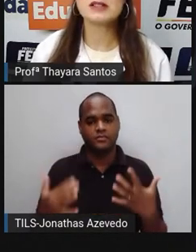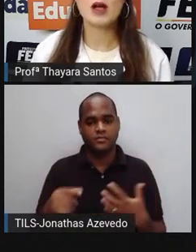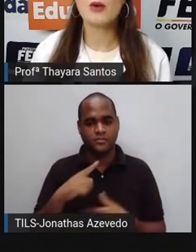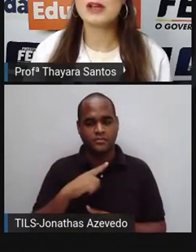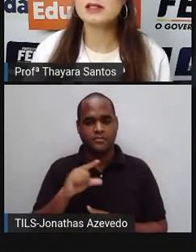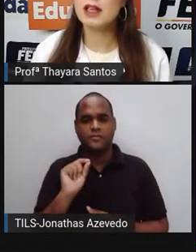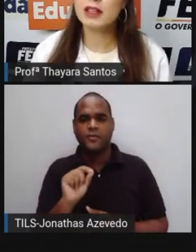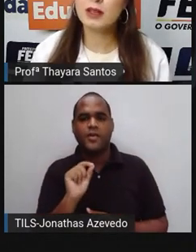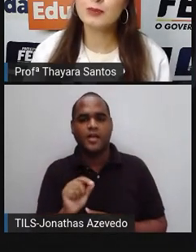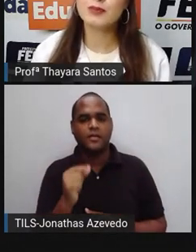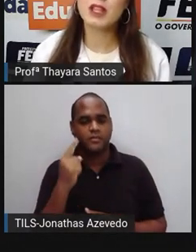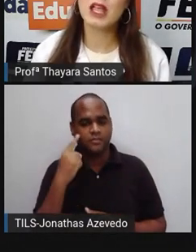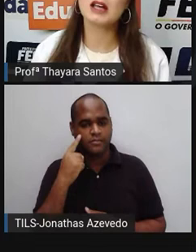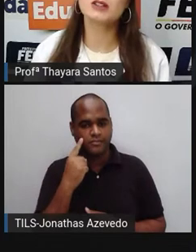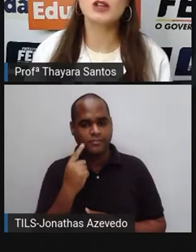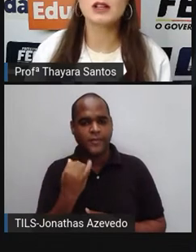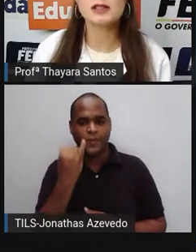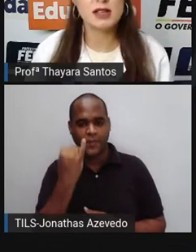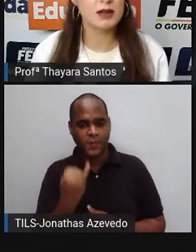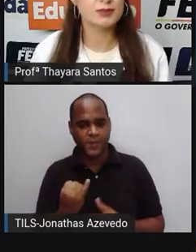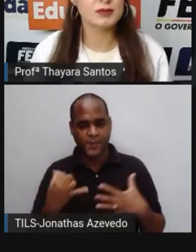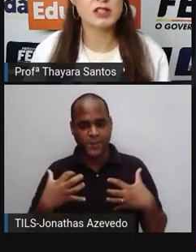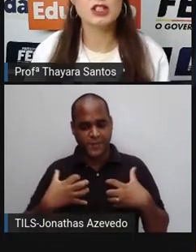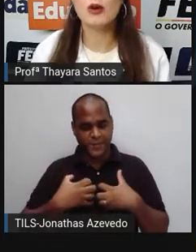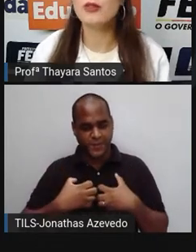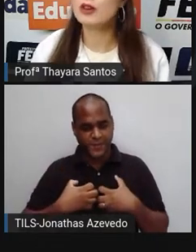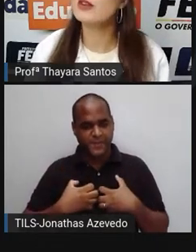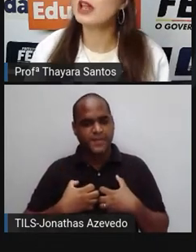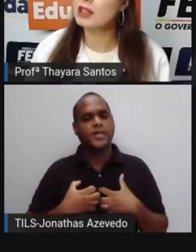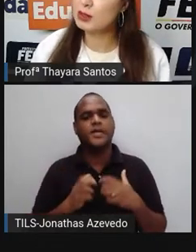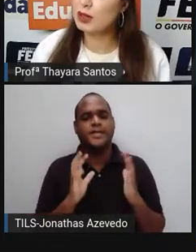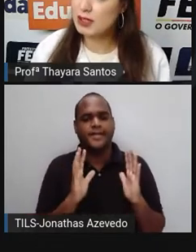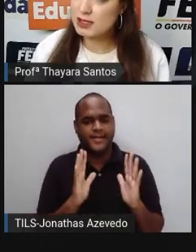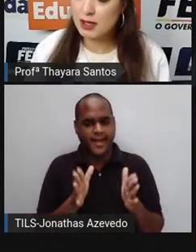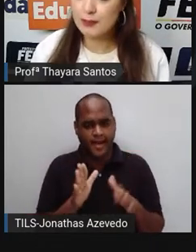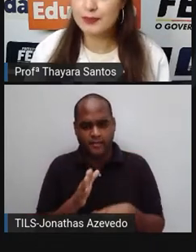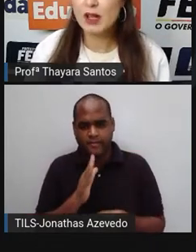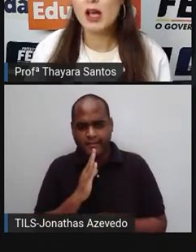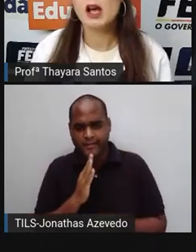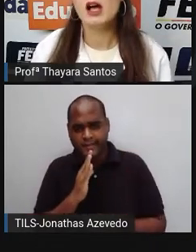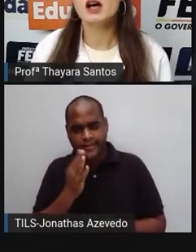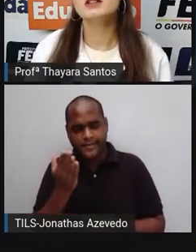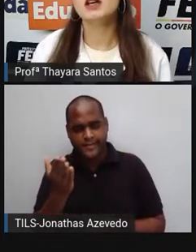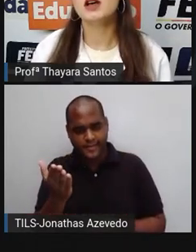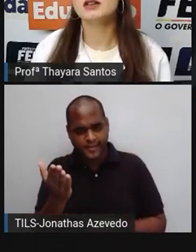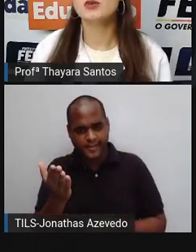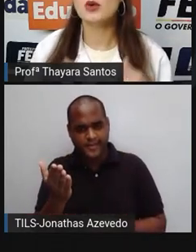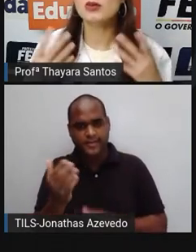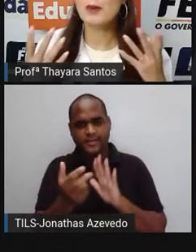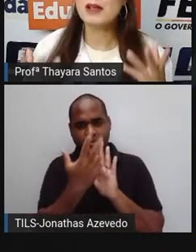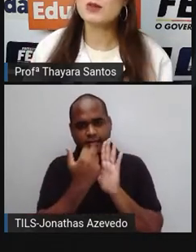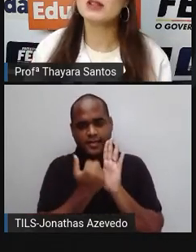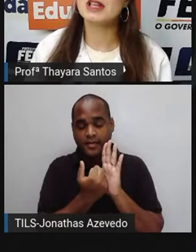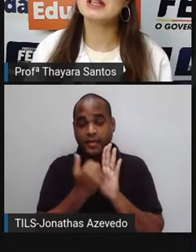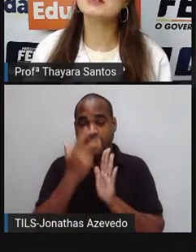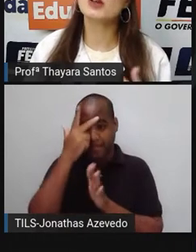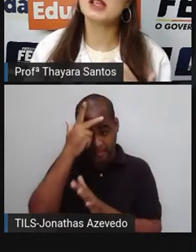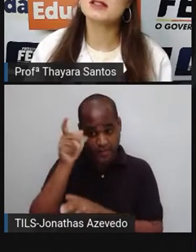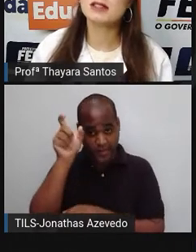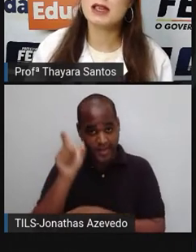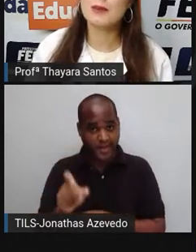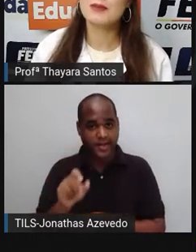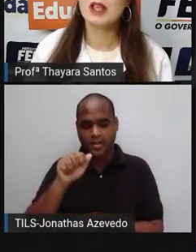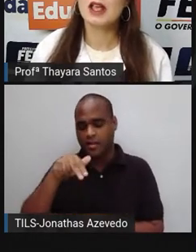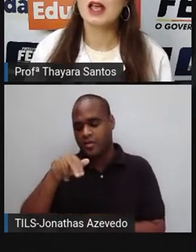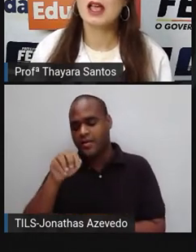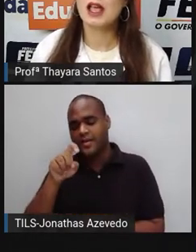gente vai começar com esse daqui que a anorexia você já ouviram falar em anorexia Olha uma pessoa tem